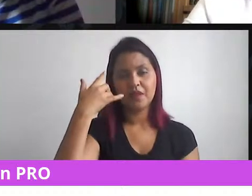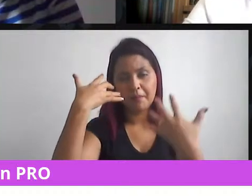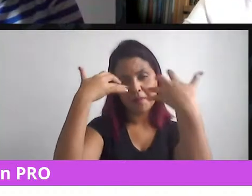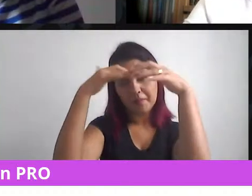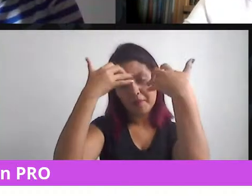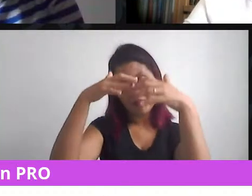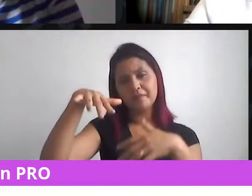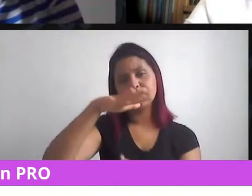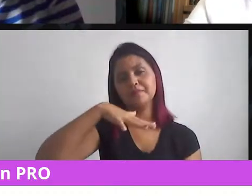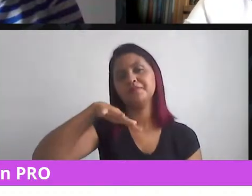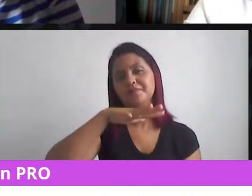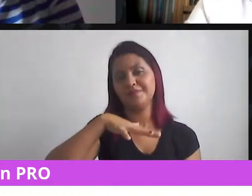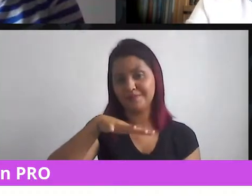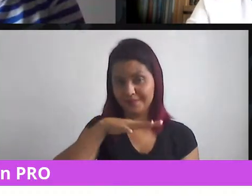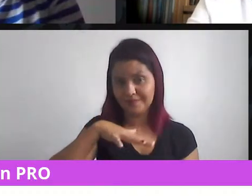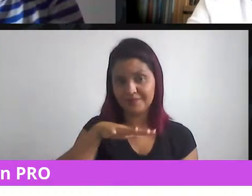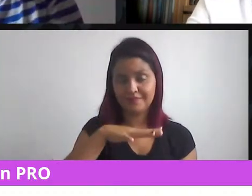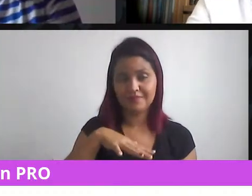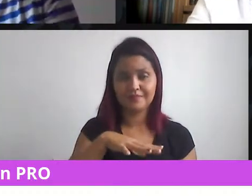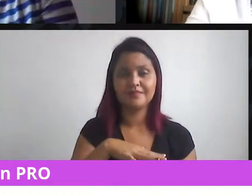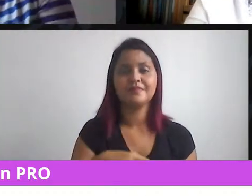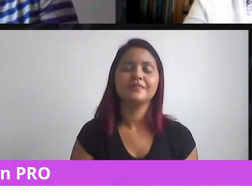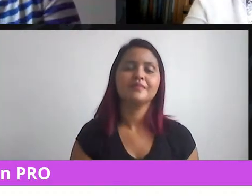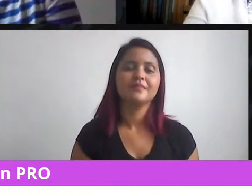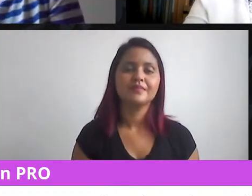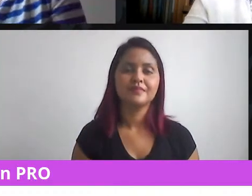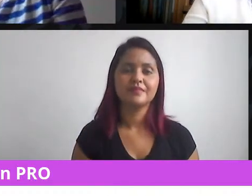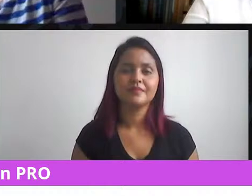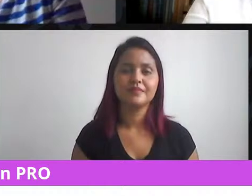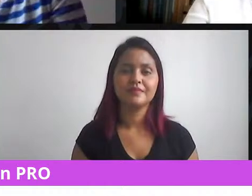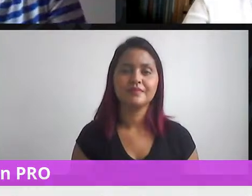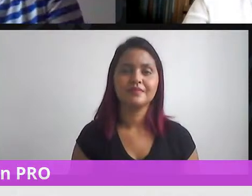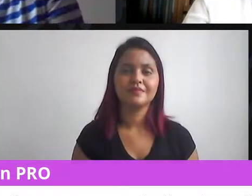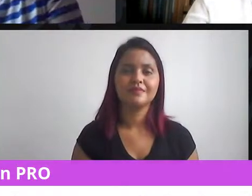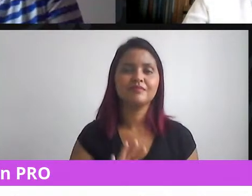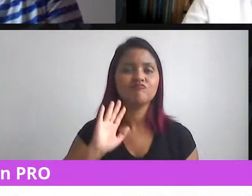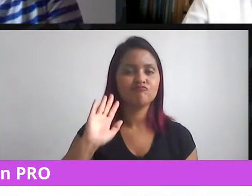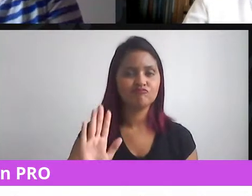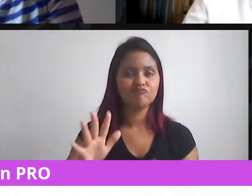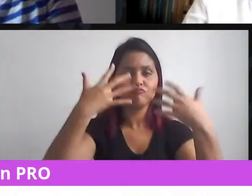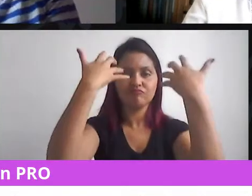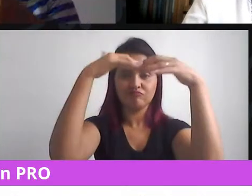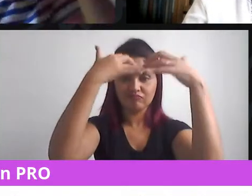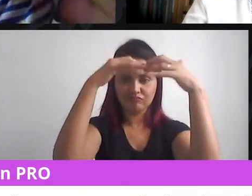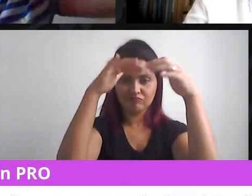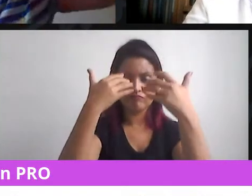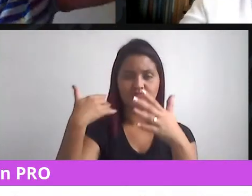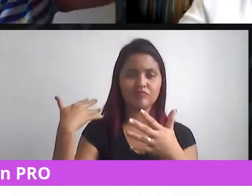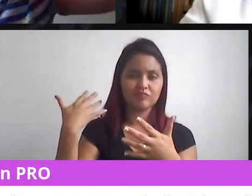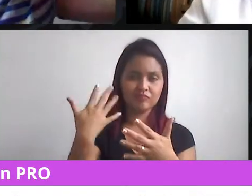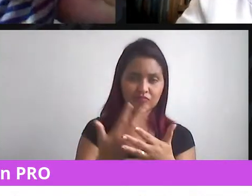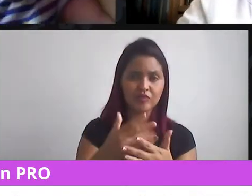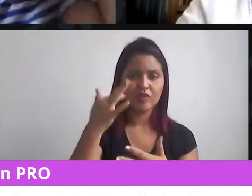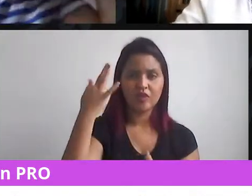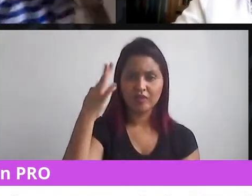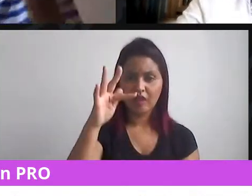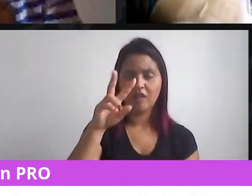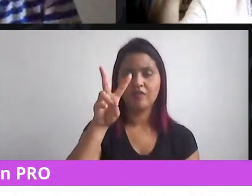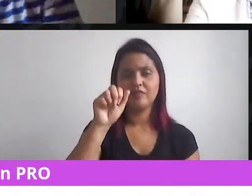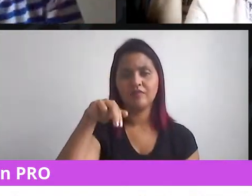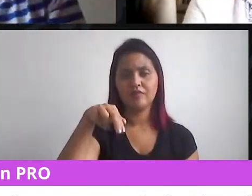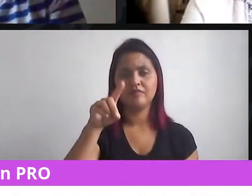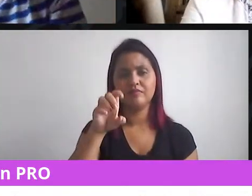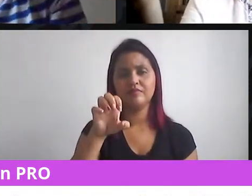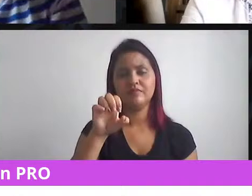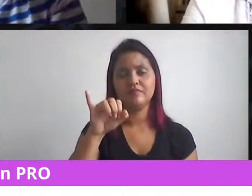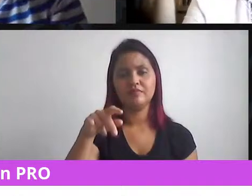cognitivista é o que foi o que foi trazido dos estudos de Van Dyck, né, principalmente